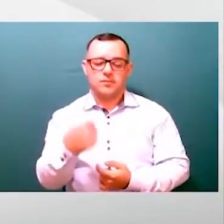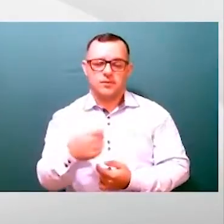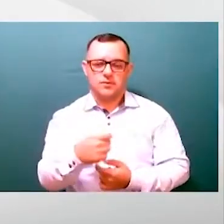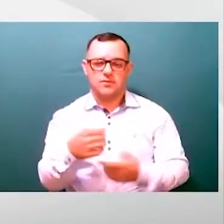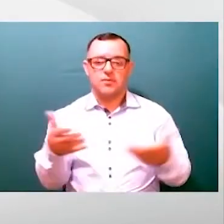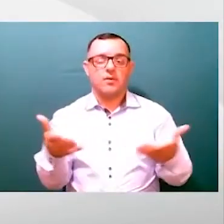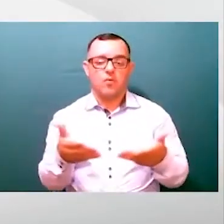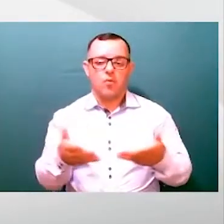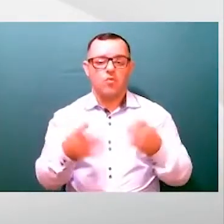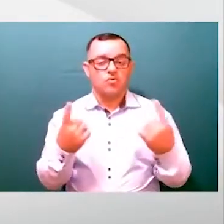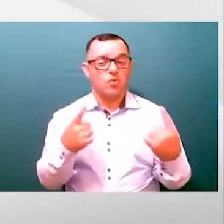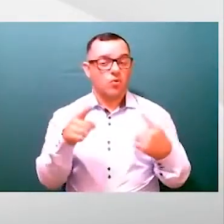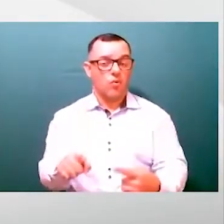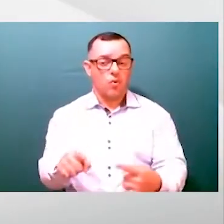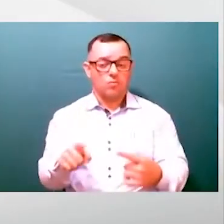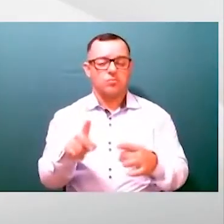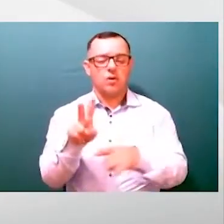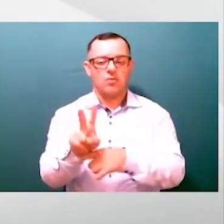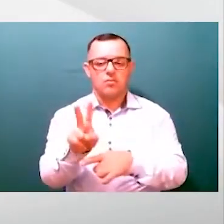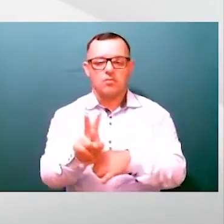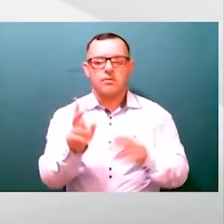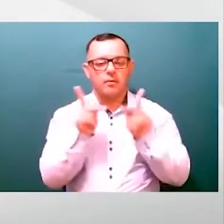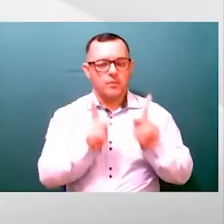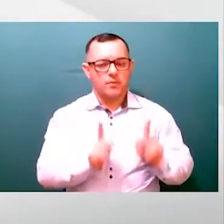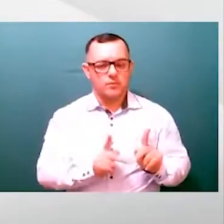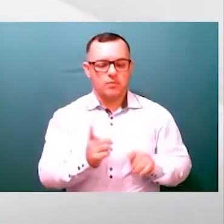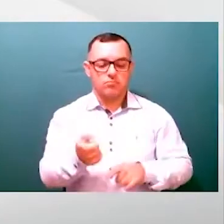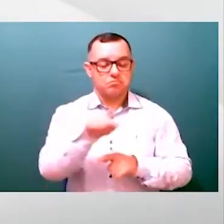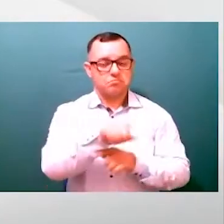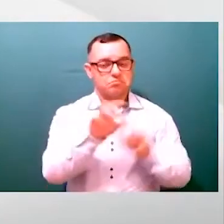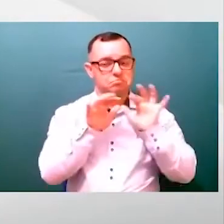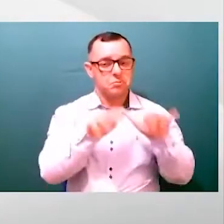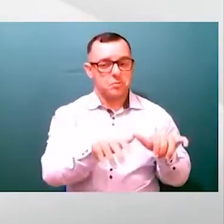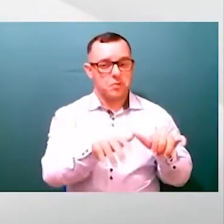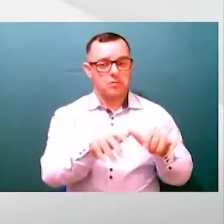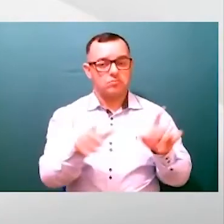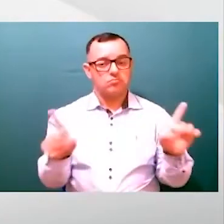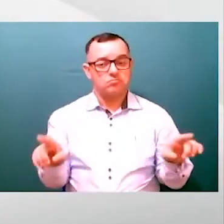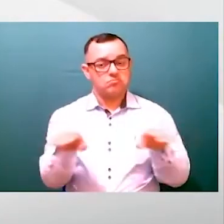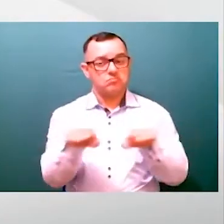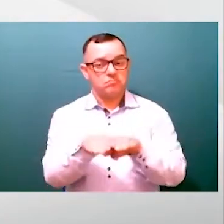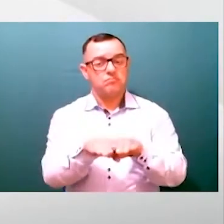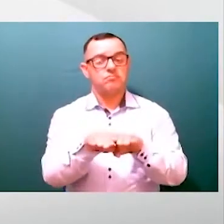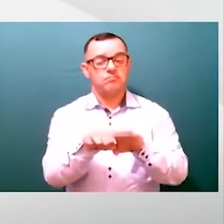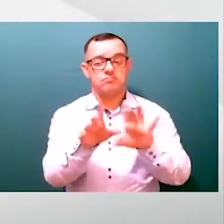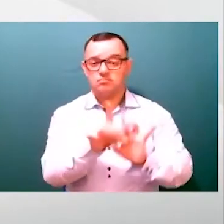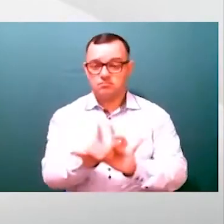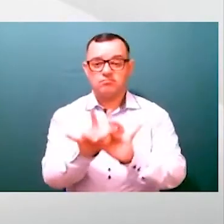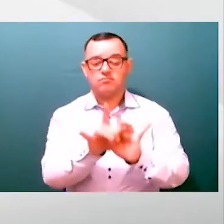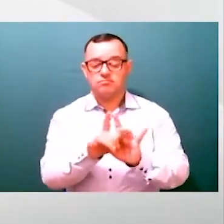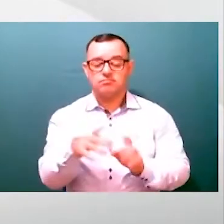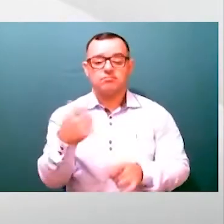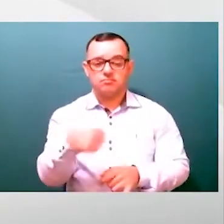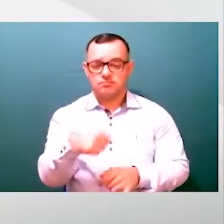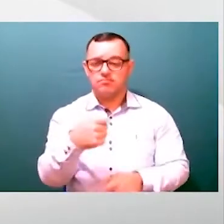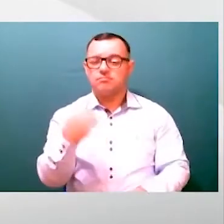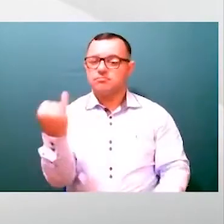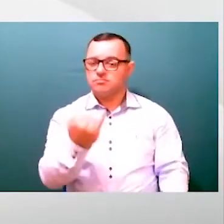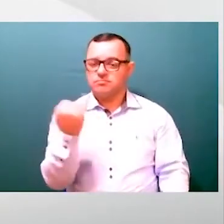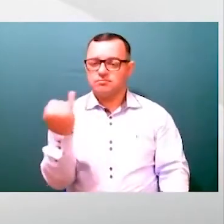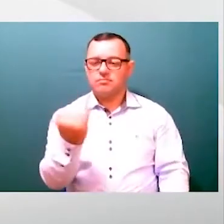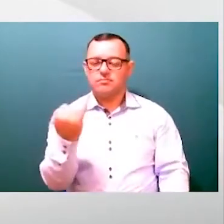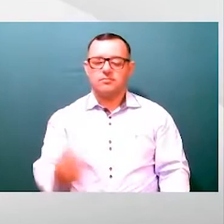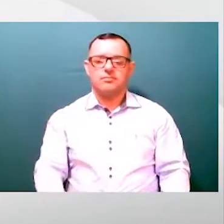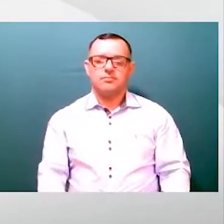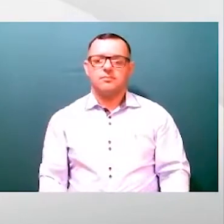nenhuma oposição entre cuidar dos seres humanos e cuidar dos animais. Pelo contrário, as coisas se somam, são super importantes, até